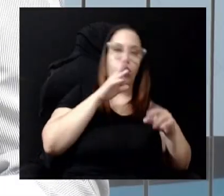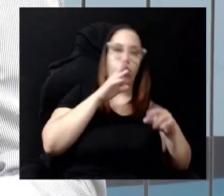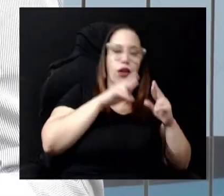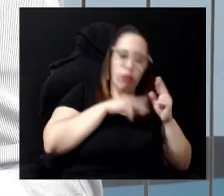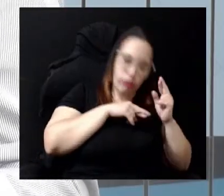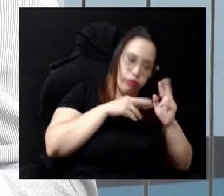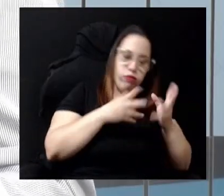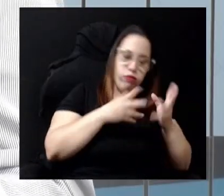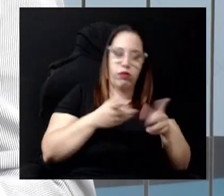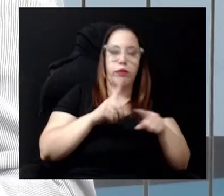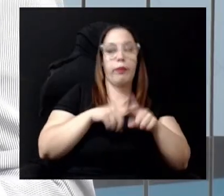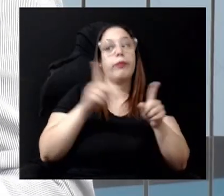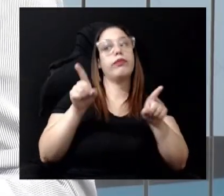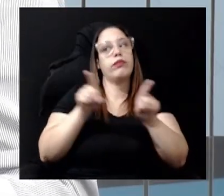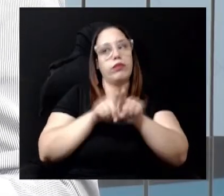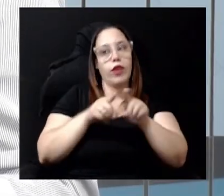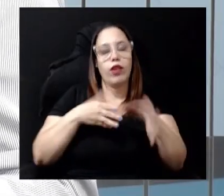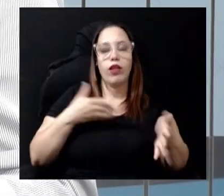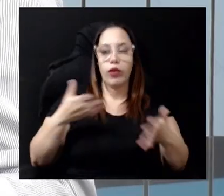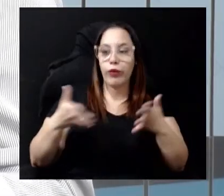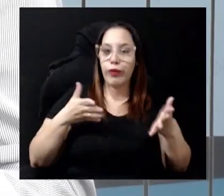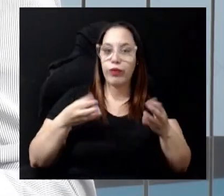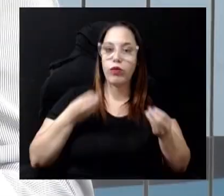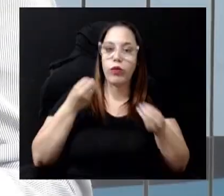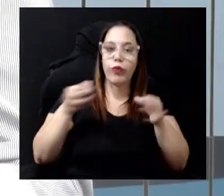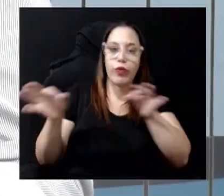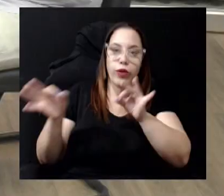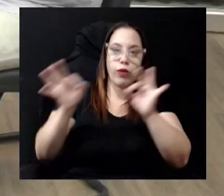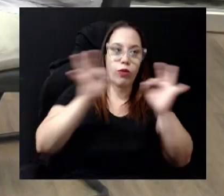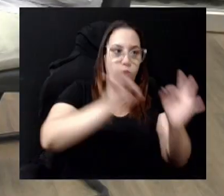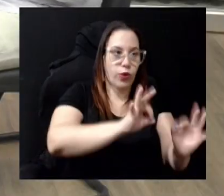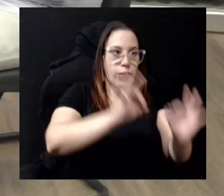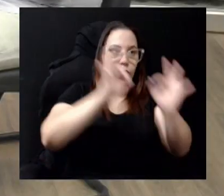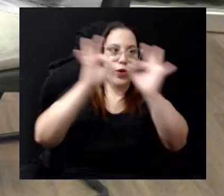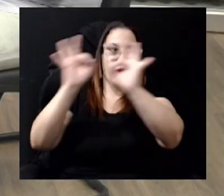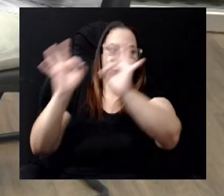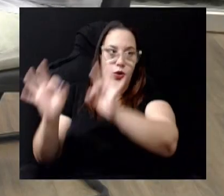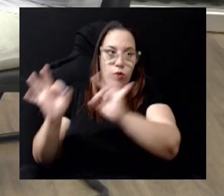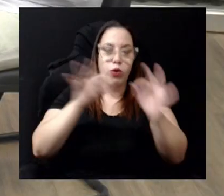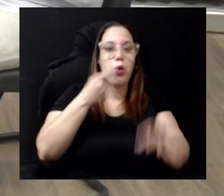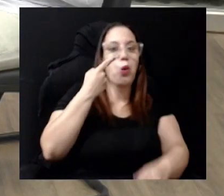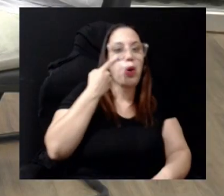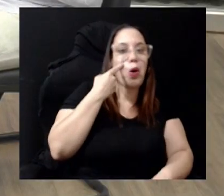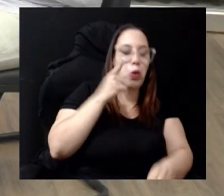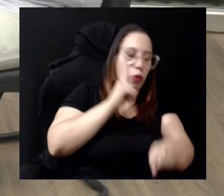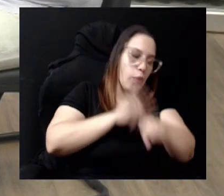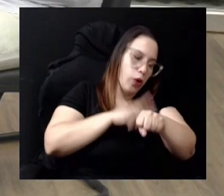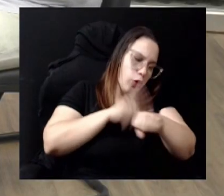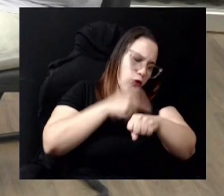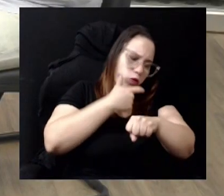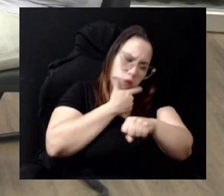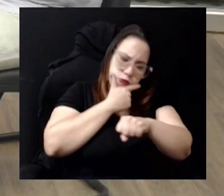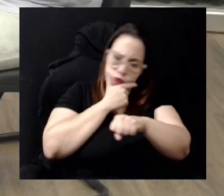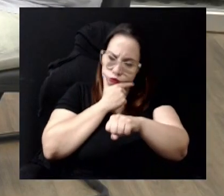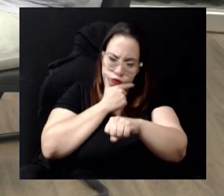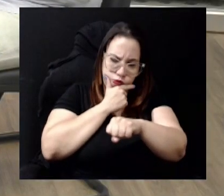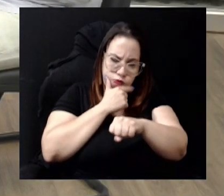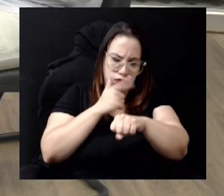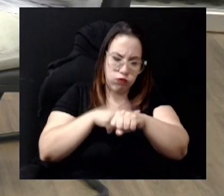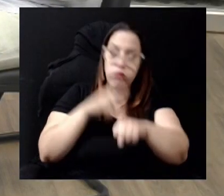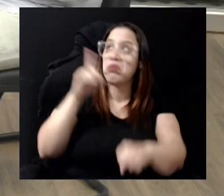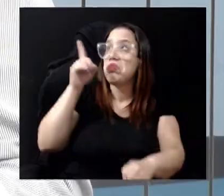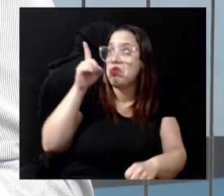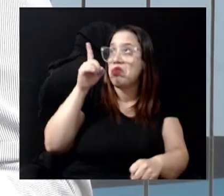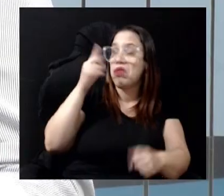seu ritmo. Como você passa a chegar em casa, olhando o relógio Cronos e o relógio do tempo, eles são